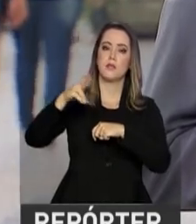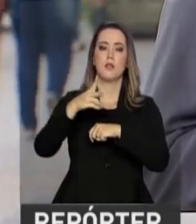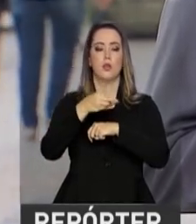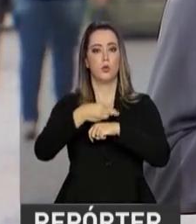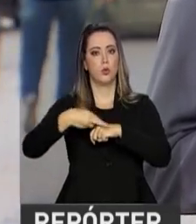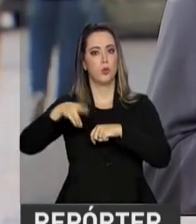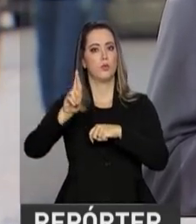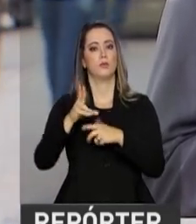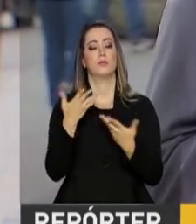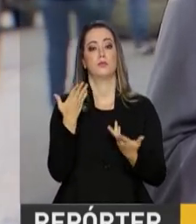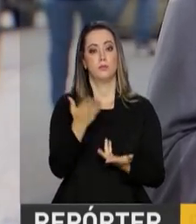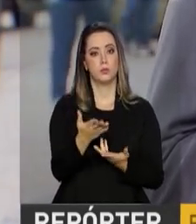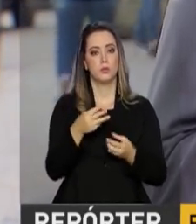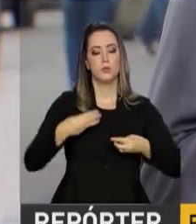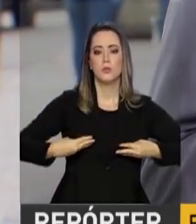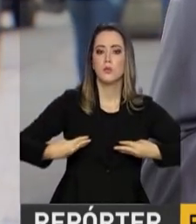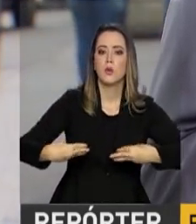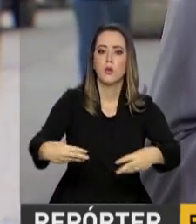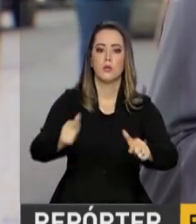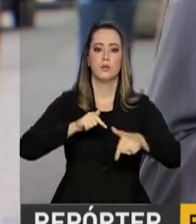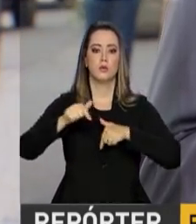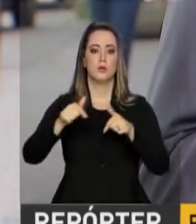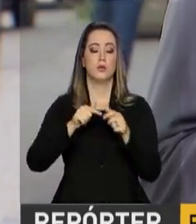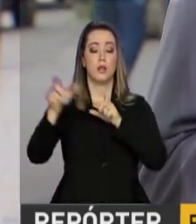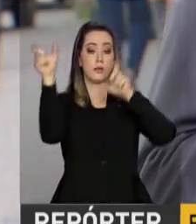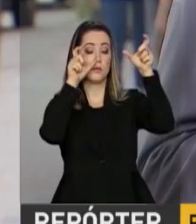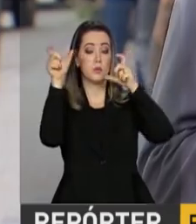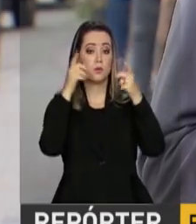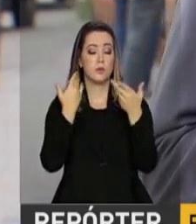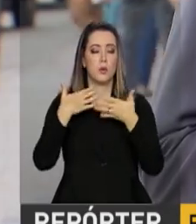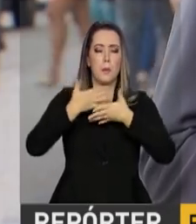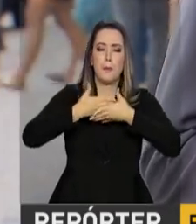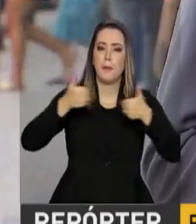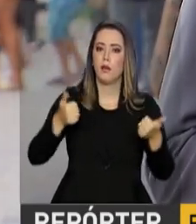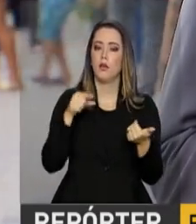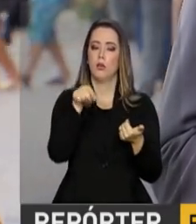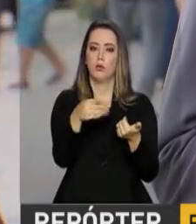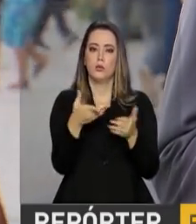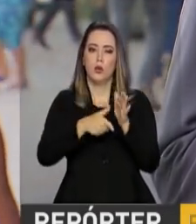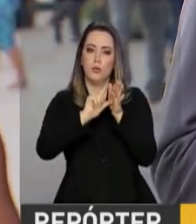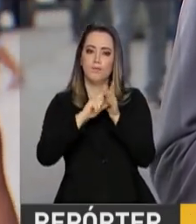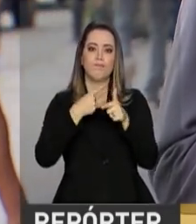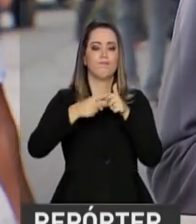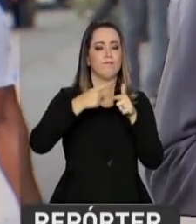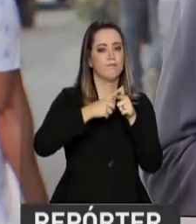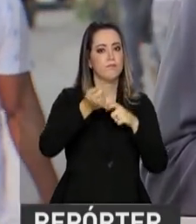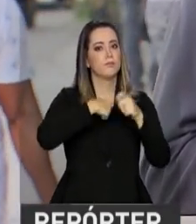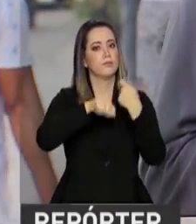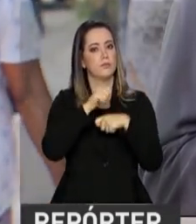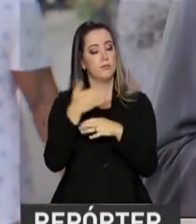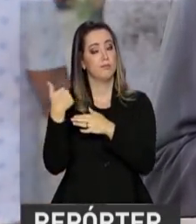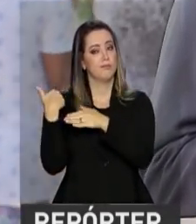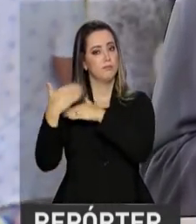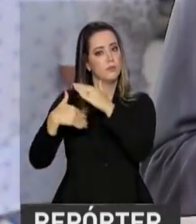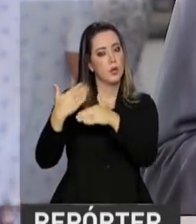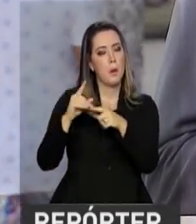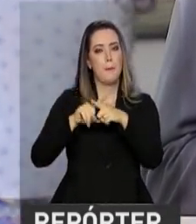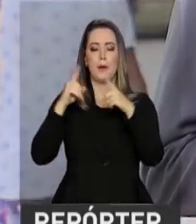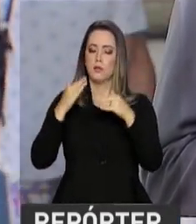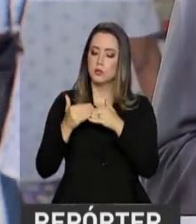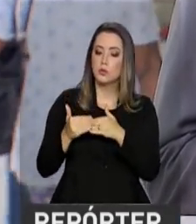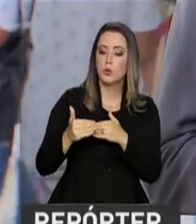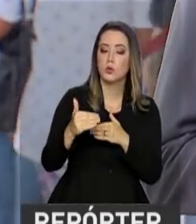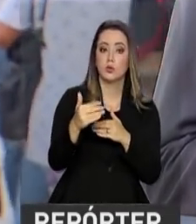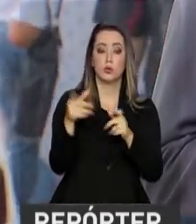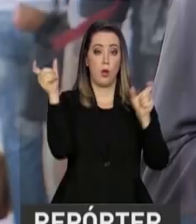ministério do trabalho a atratividade do mercado brasileiro foi ainda maior antes da crise econômica mas permanece